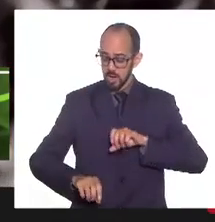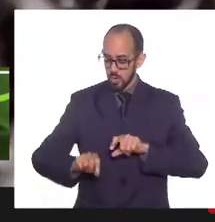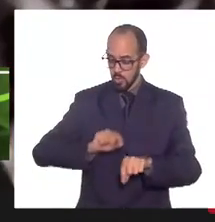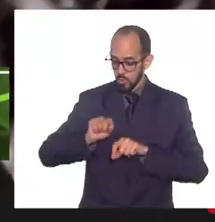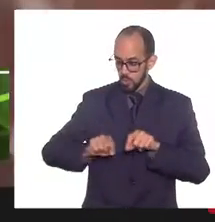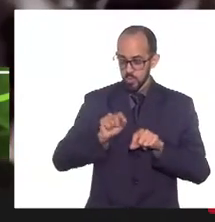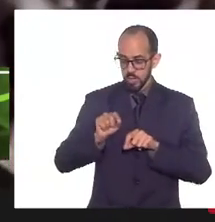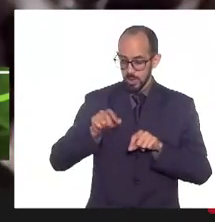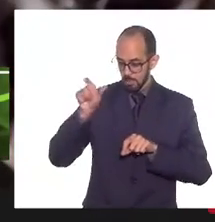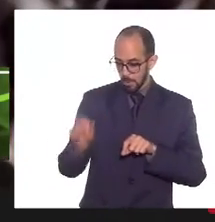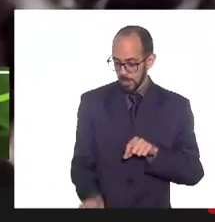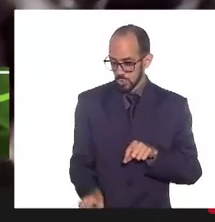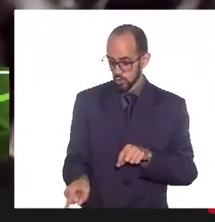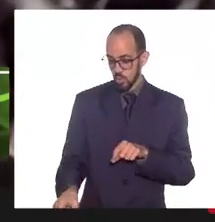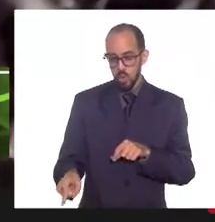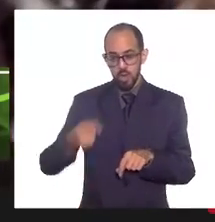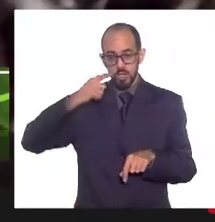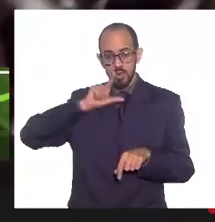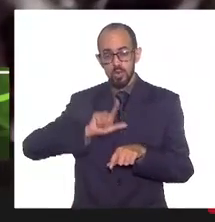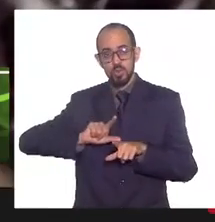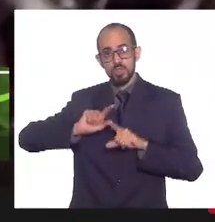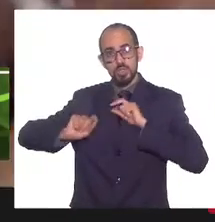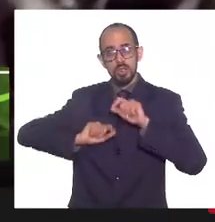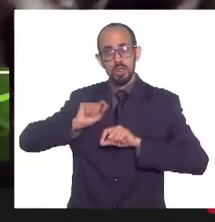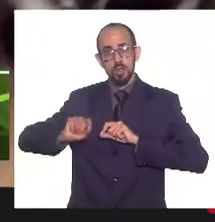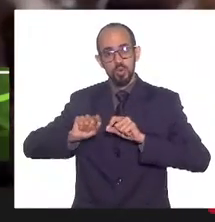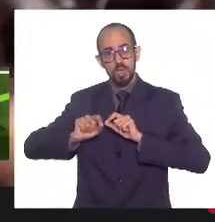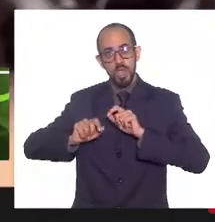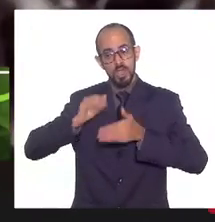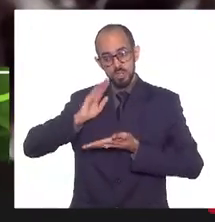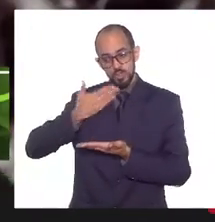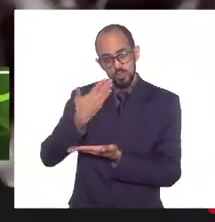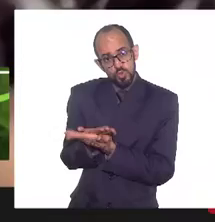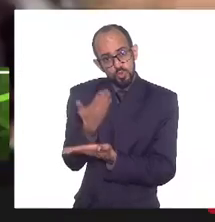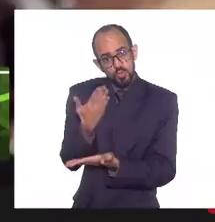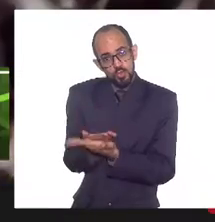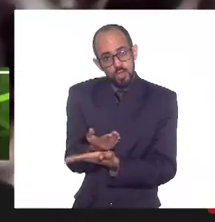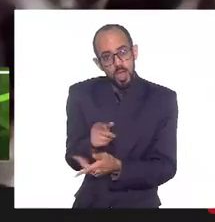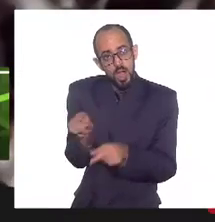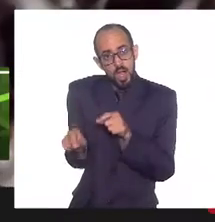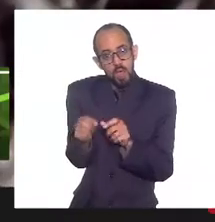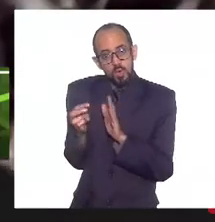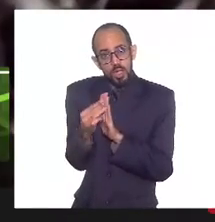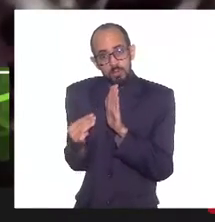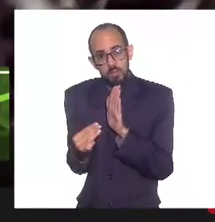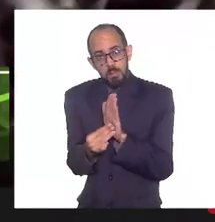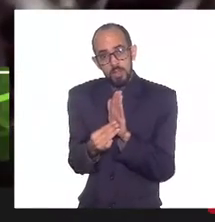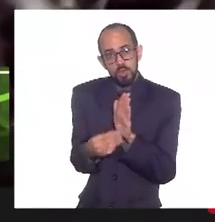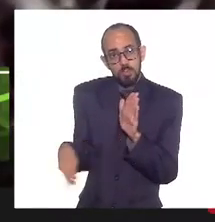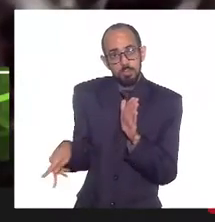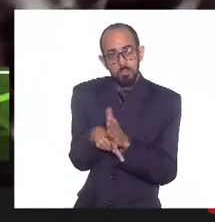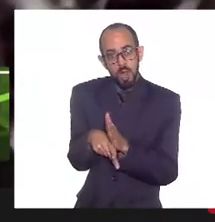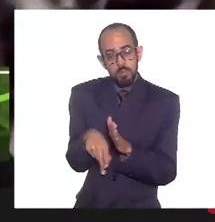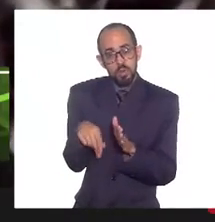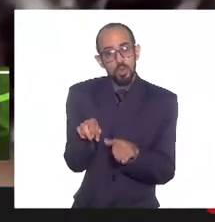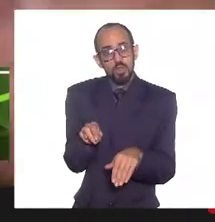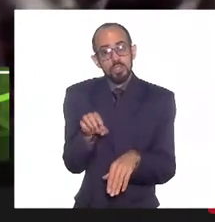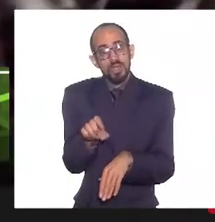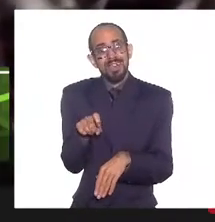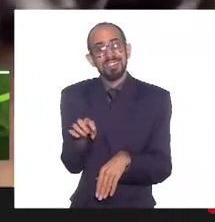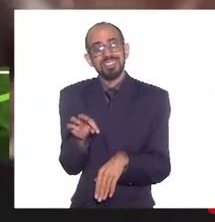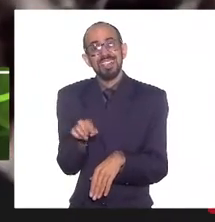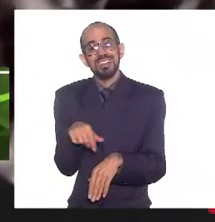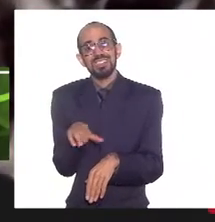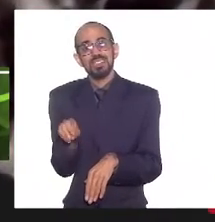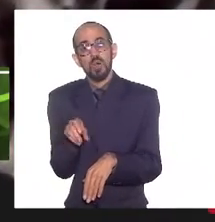formando um produtor cultural que possa fazer um módulo dentro de um curso formal ou de extensão e no final seja certificado